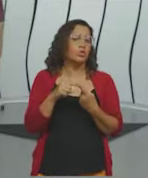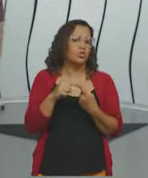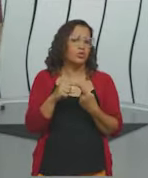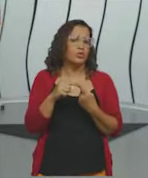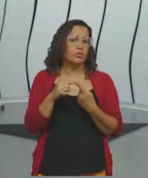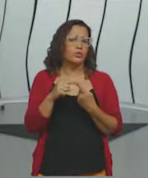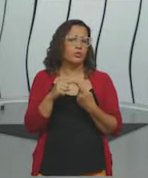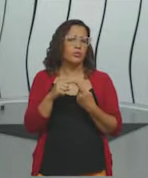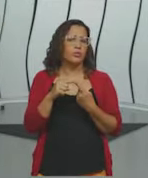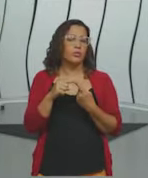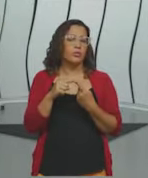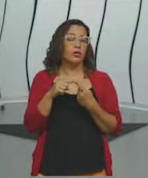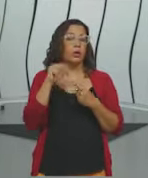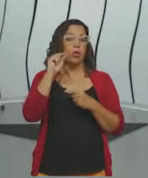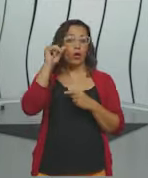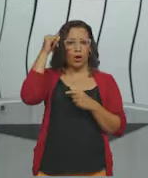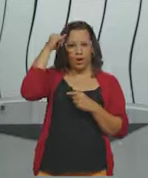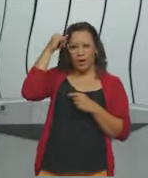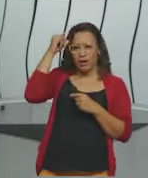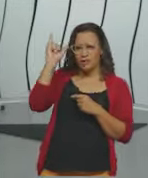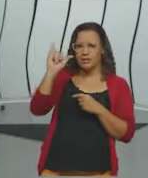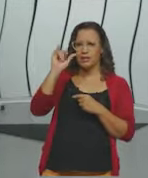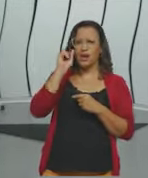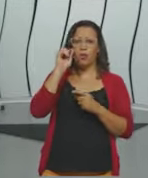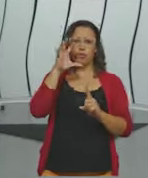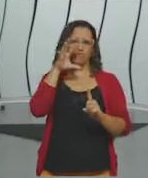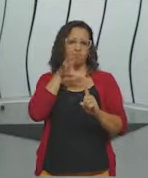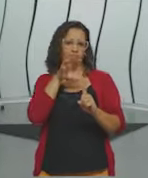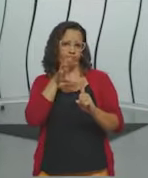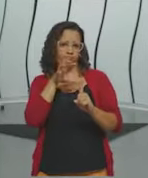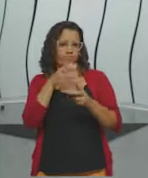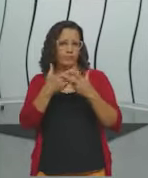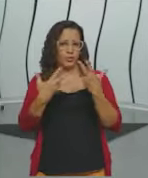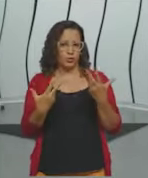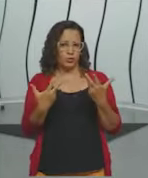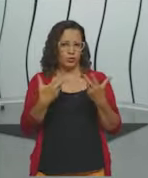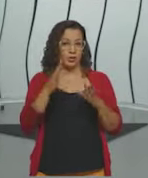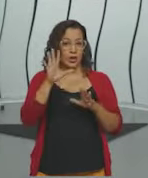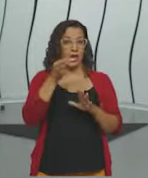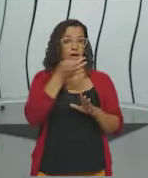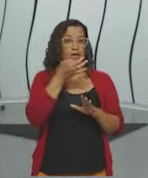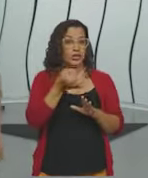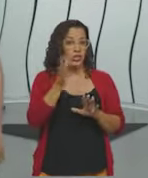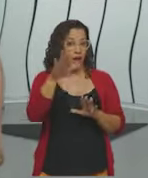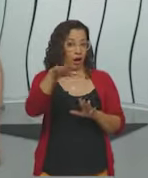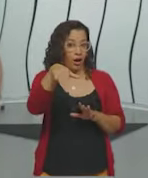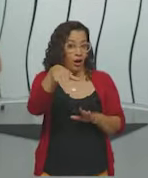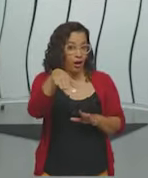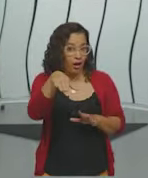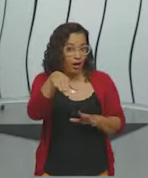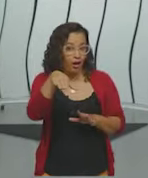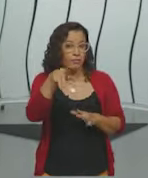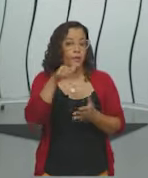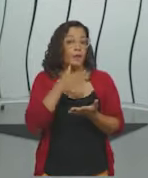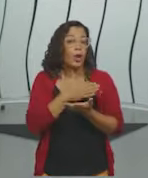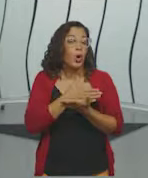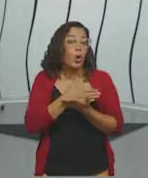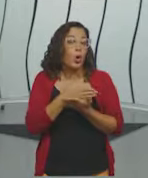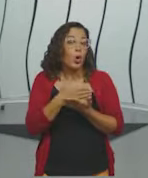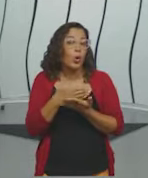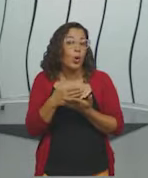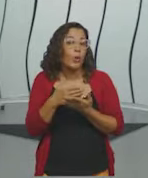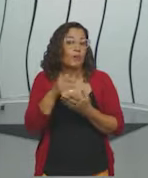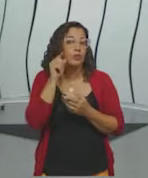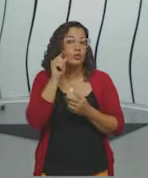tudo? Combater as manipulações. Outra dica, aqui pertinho, ó, comece o